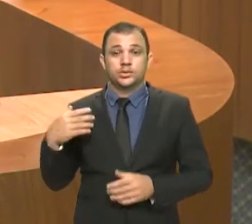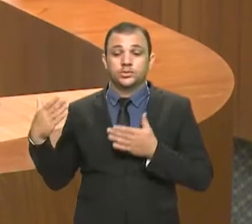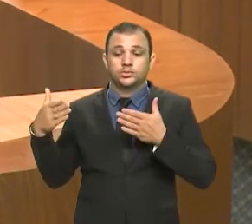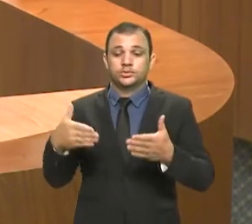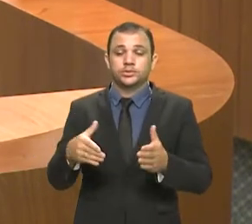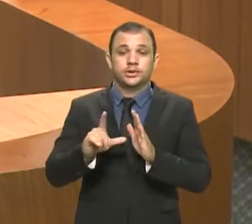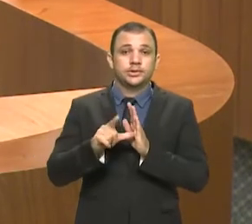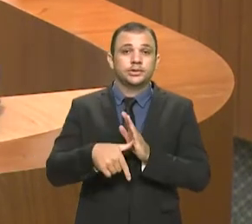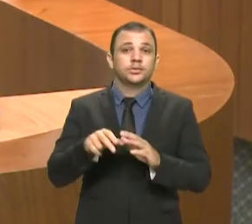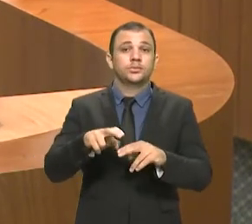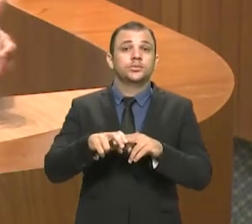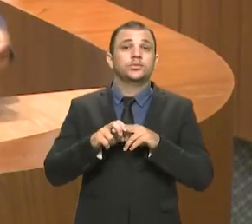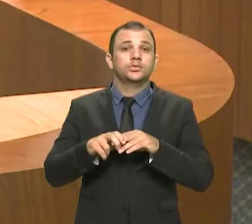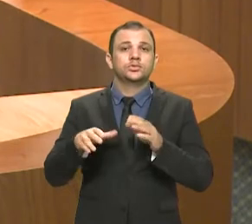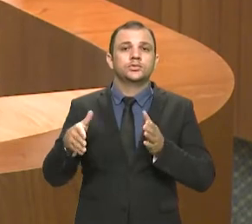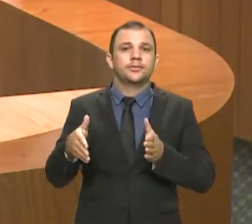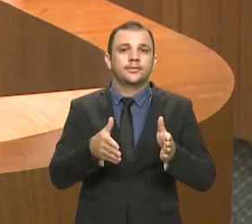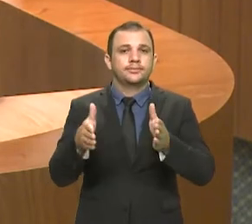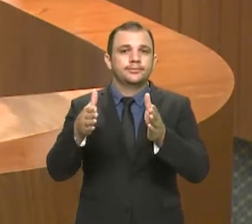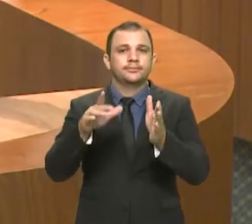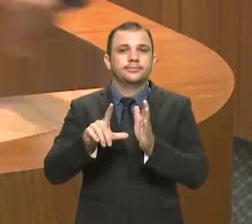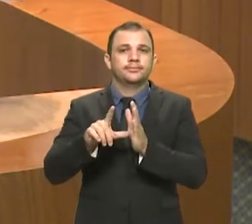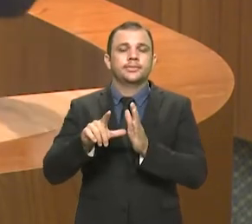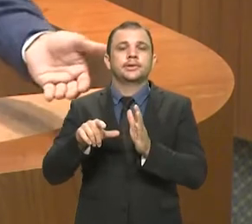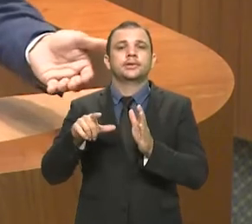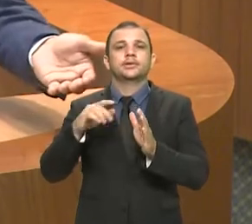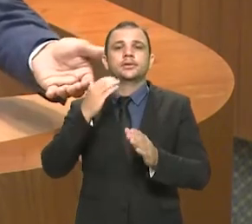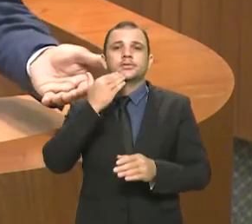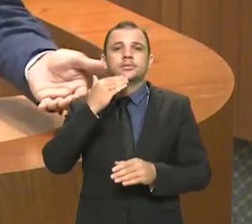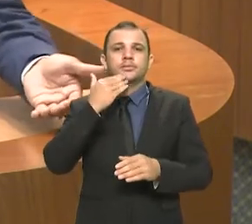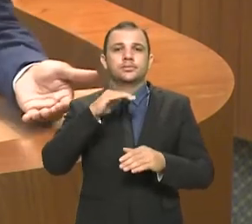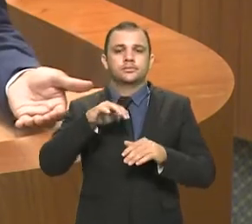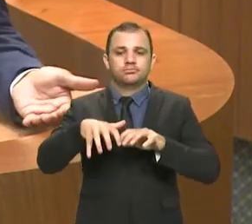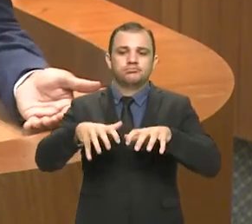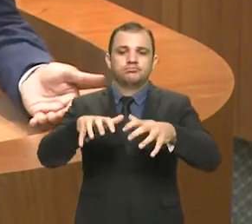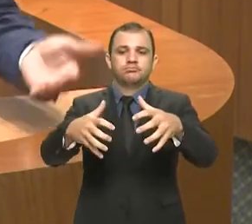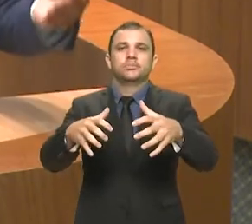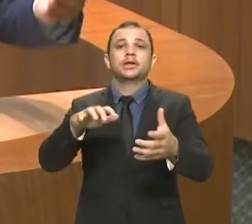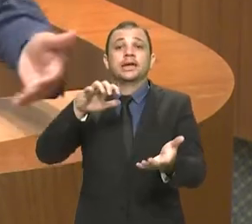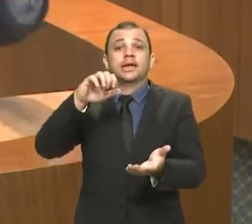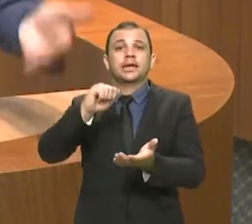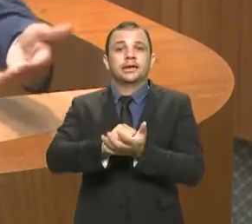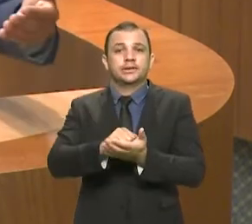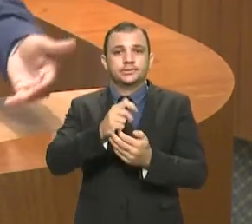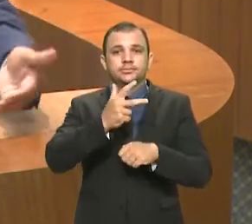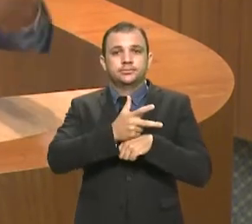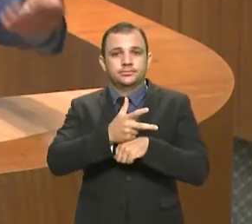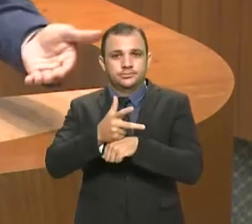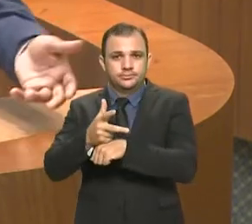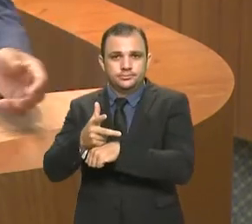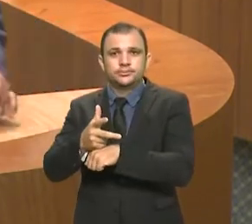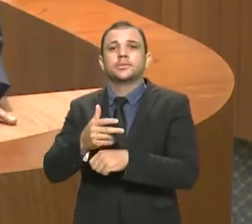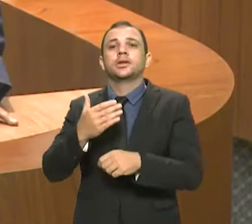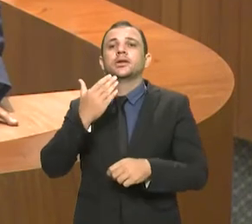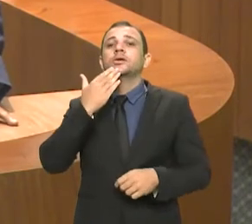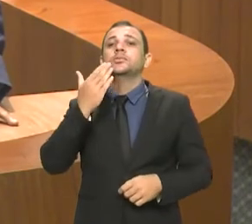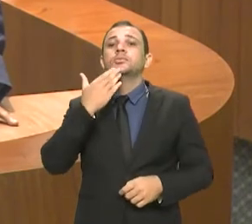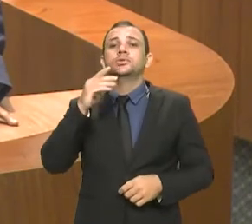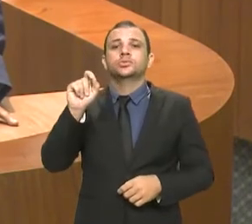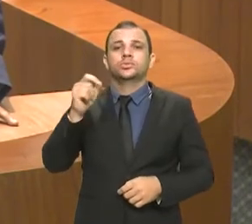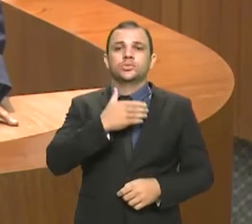esburacadas, registramos isso inclusive nas nossas redes sociais, estamos solicitando ao governo do estado que possa fazer recuperação asfáltica dessas